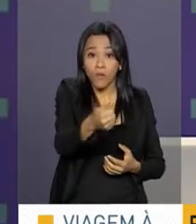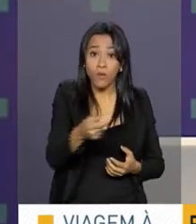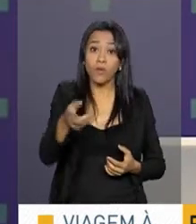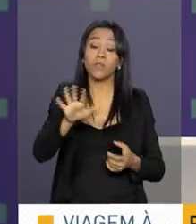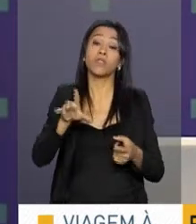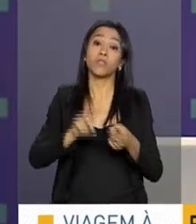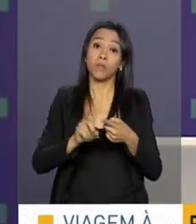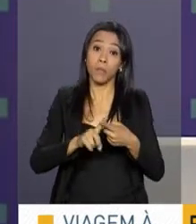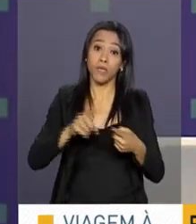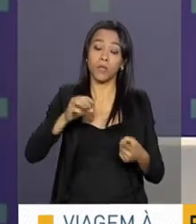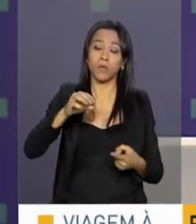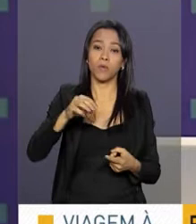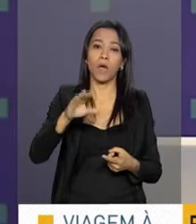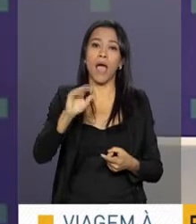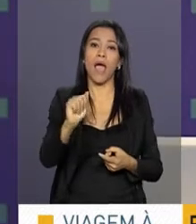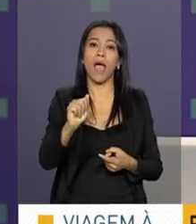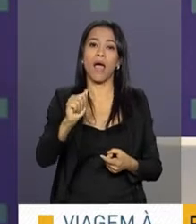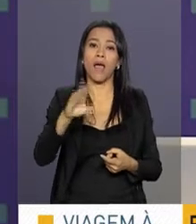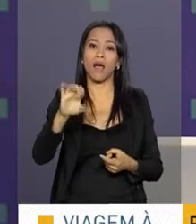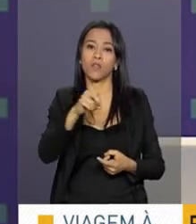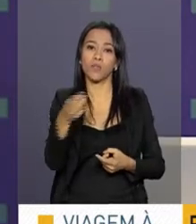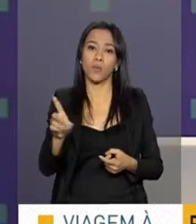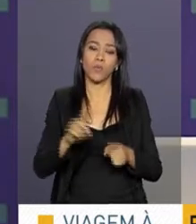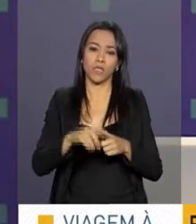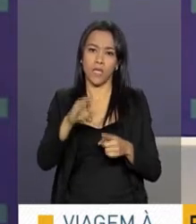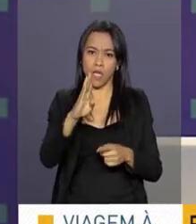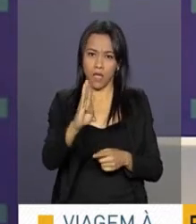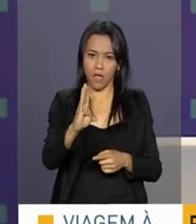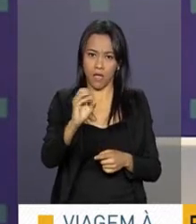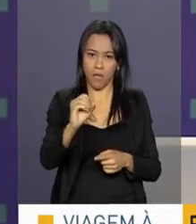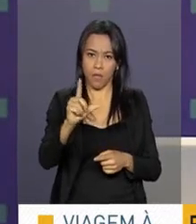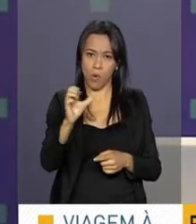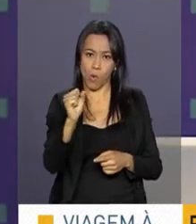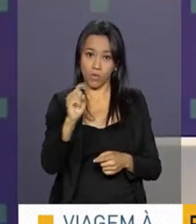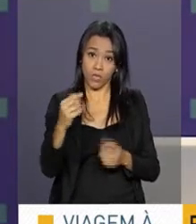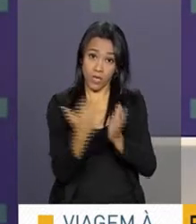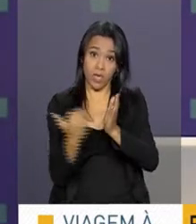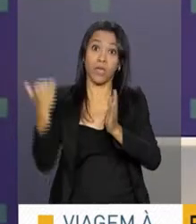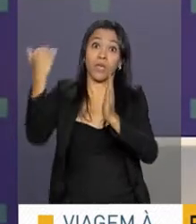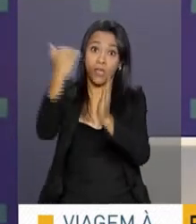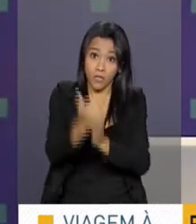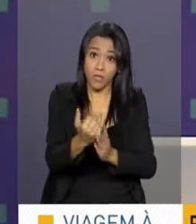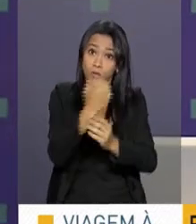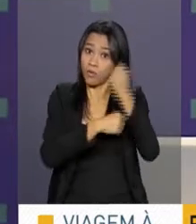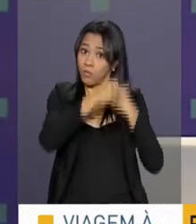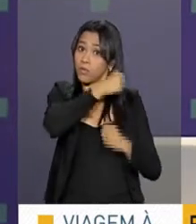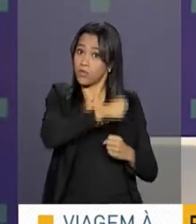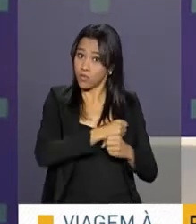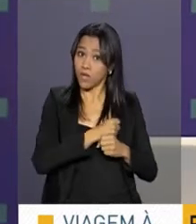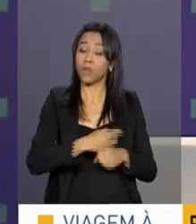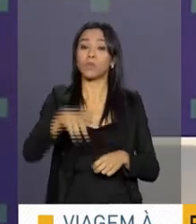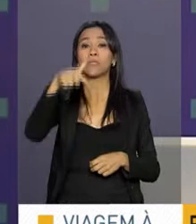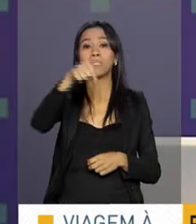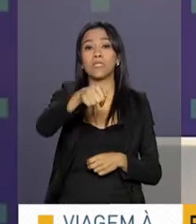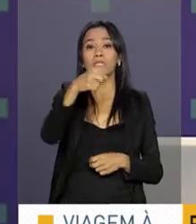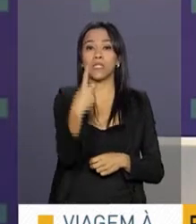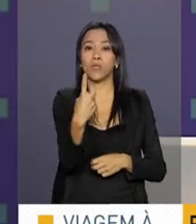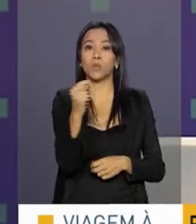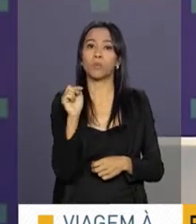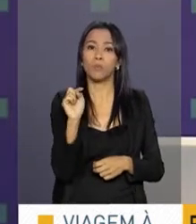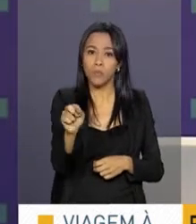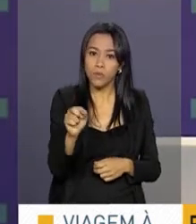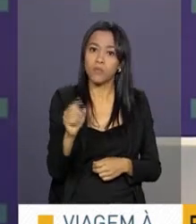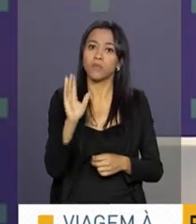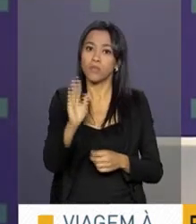ações, e o índice da nossa Bolsa cresceu de 57 mil pontos no ano passado para 71 mil